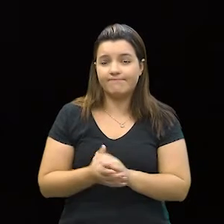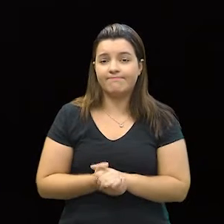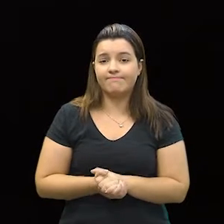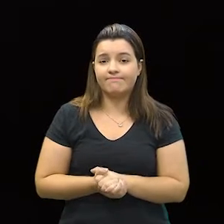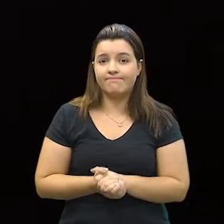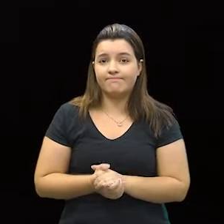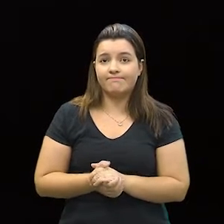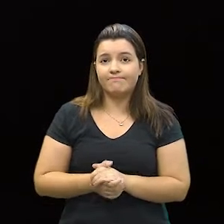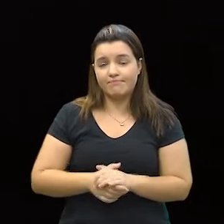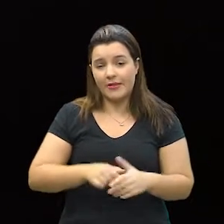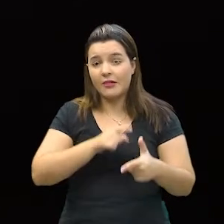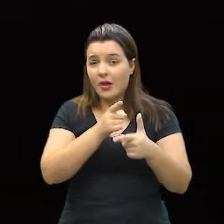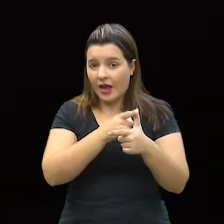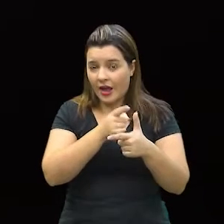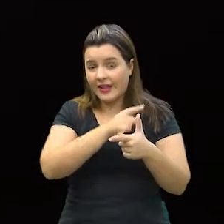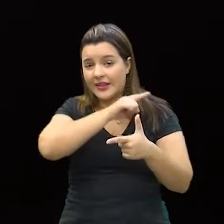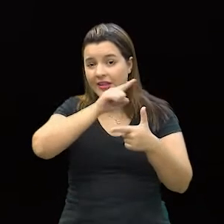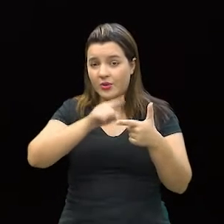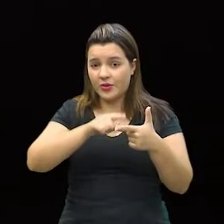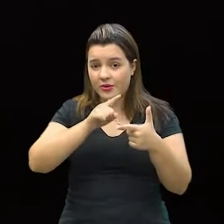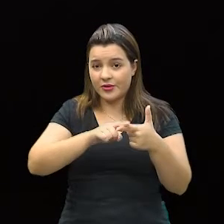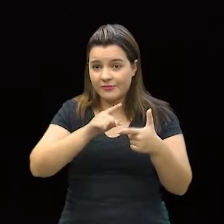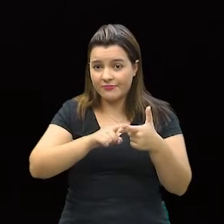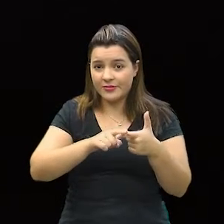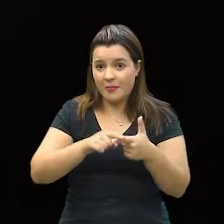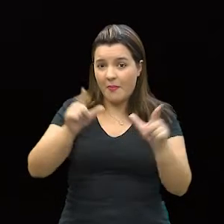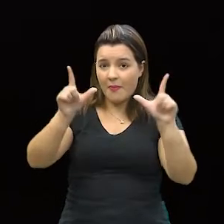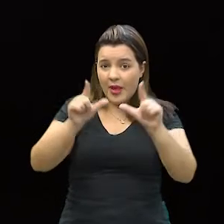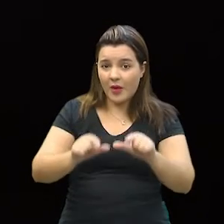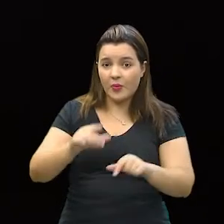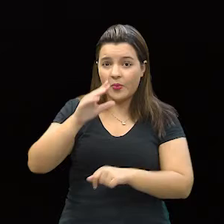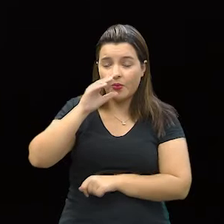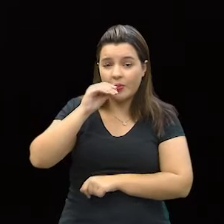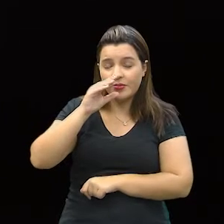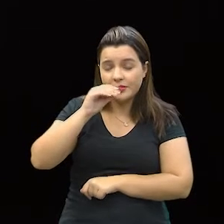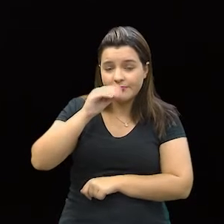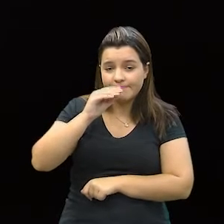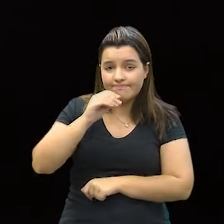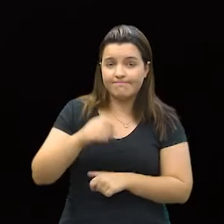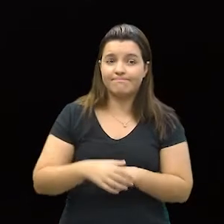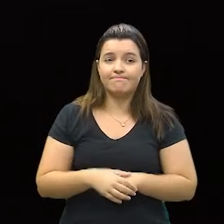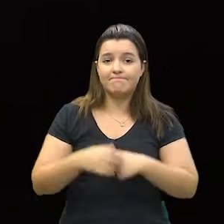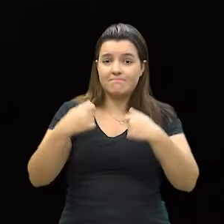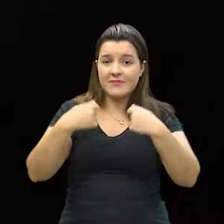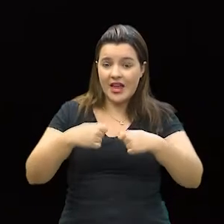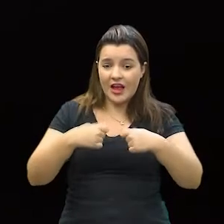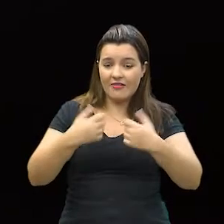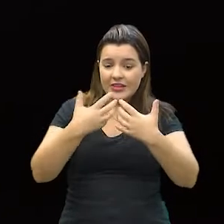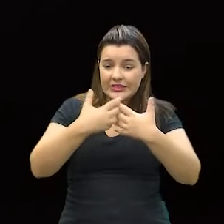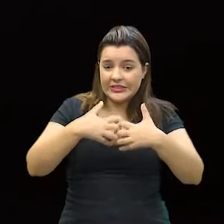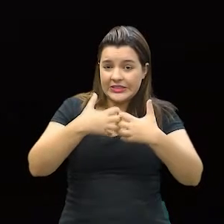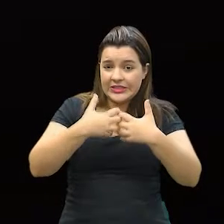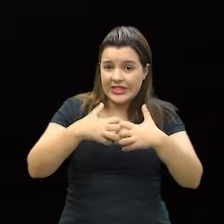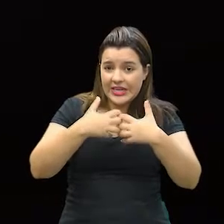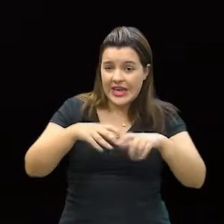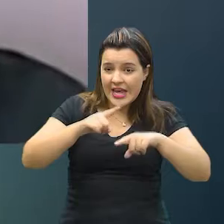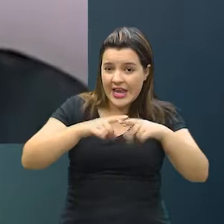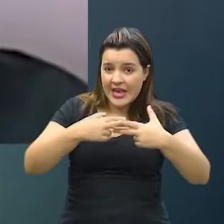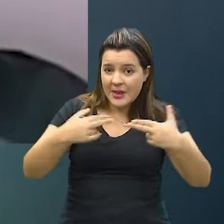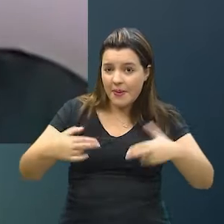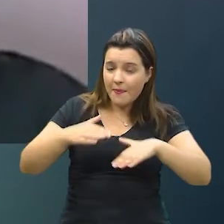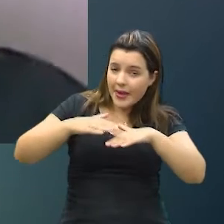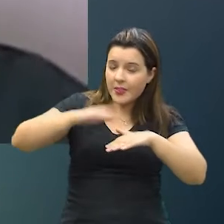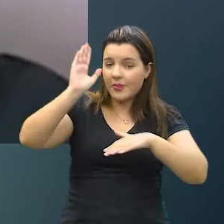E aí vem o outro passo, né? Com a redução de funcionários, eu precisava de equipamentos para suprir essa